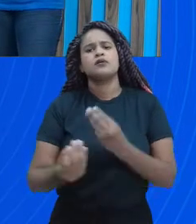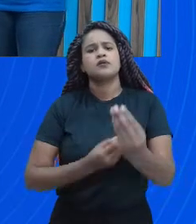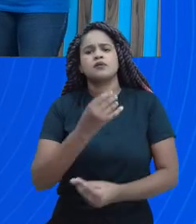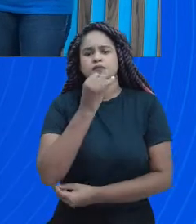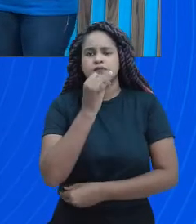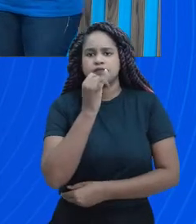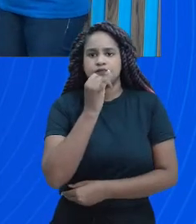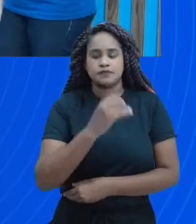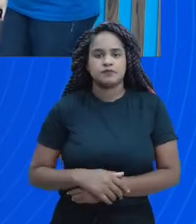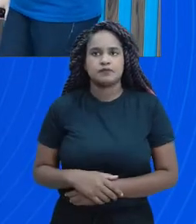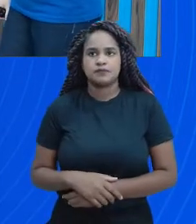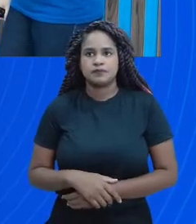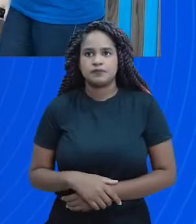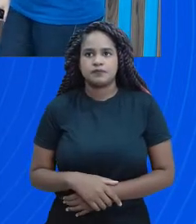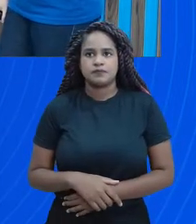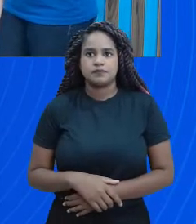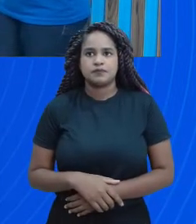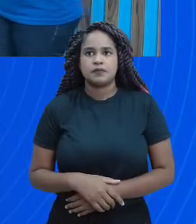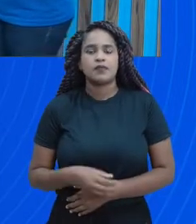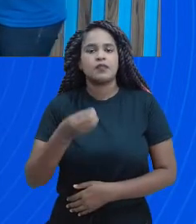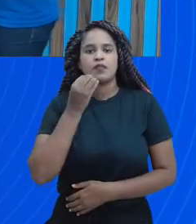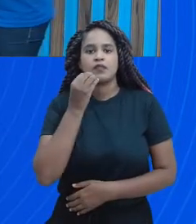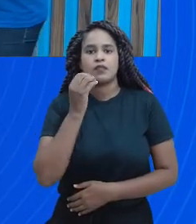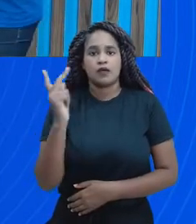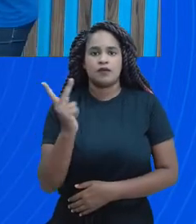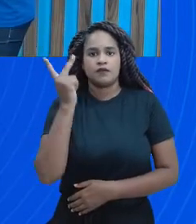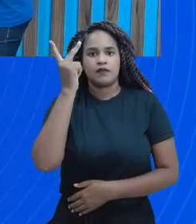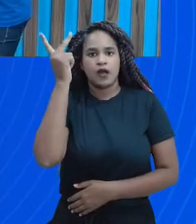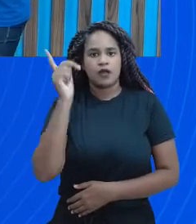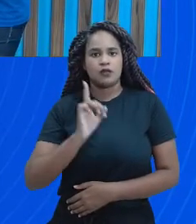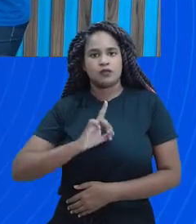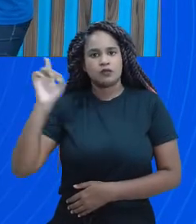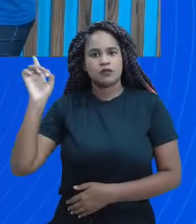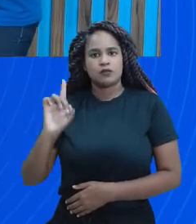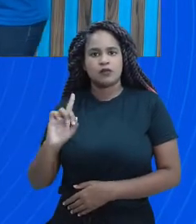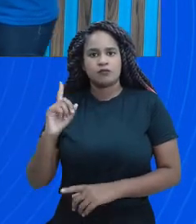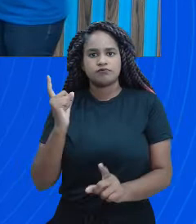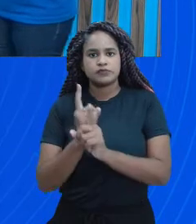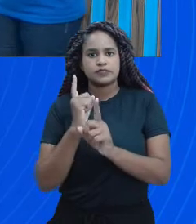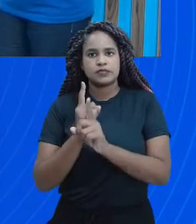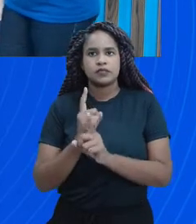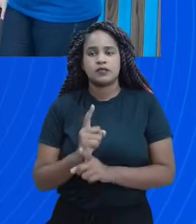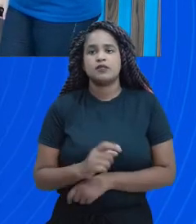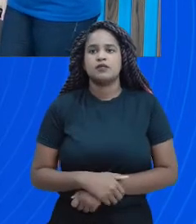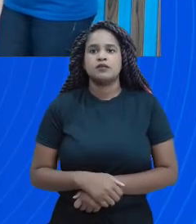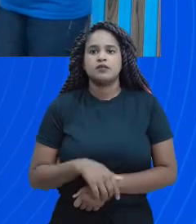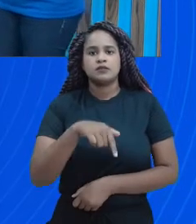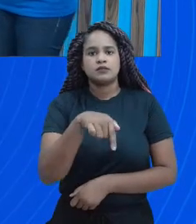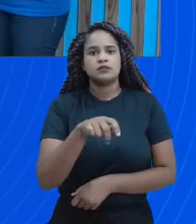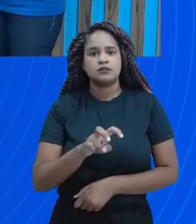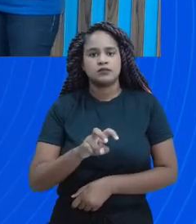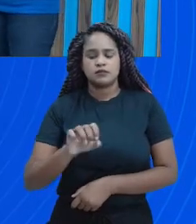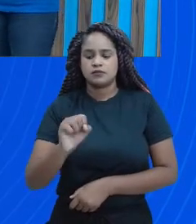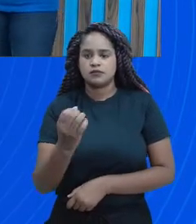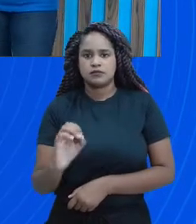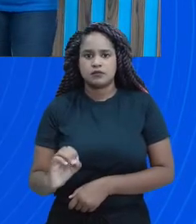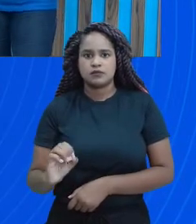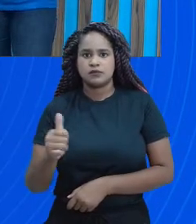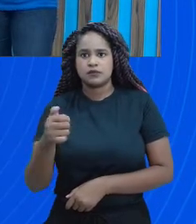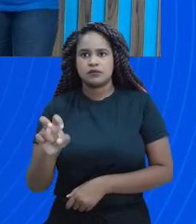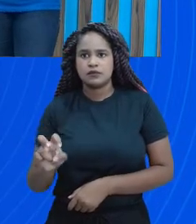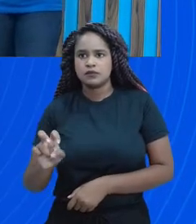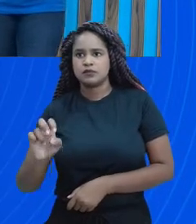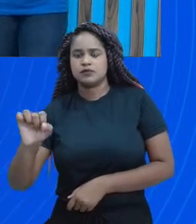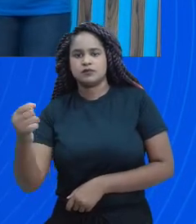fazer para compor esses valores aí de 75, 85, 80 e 15%? Como será que